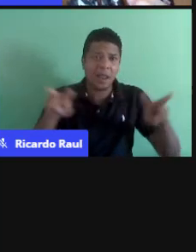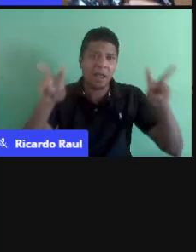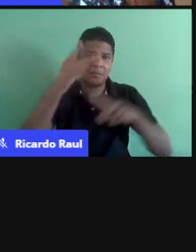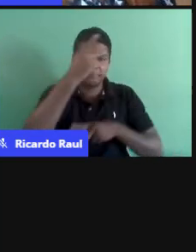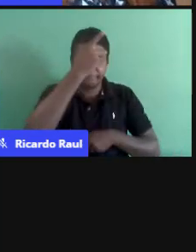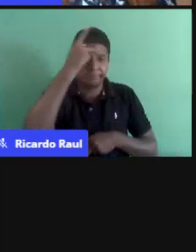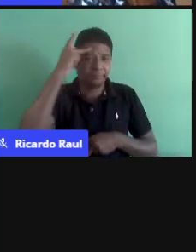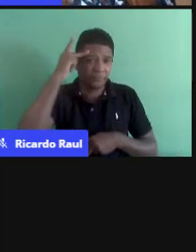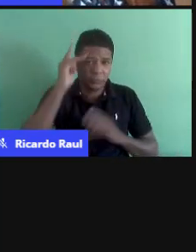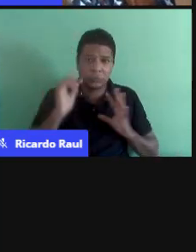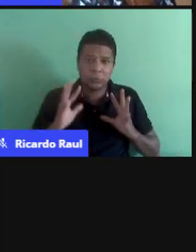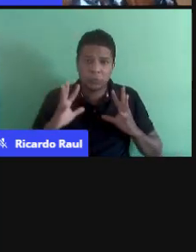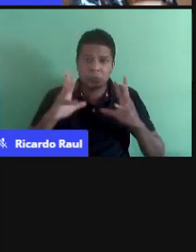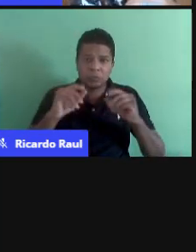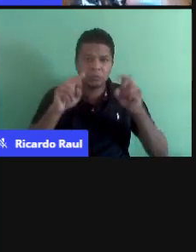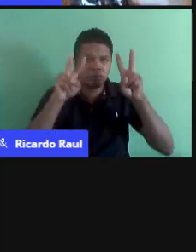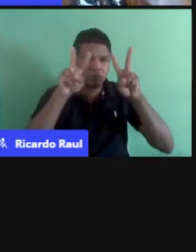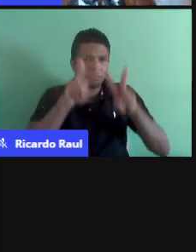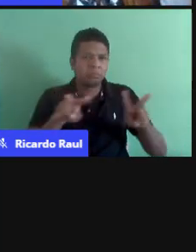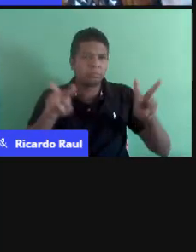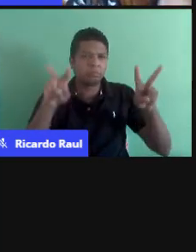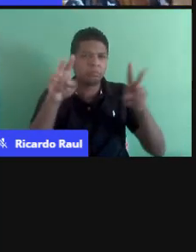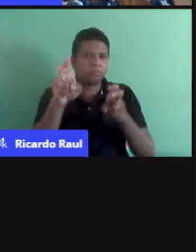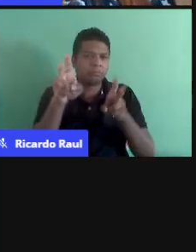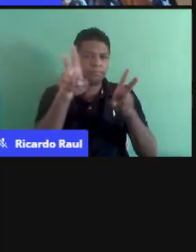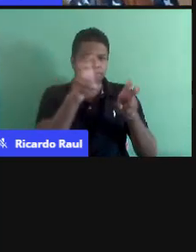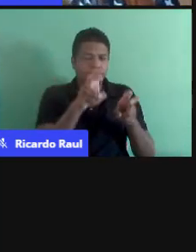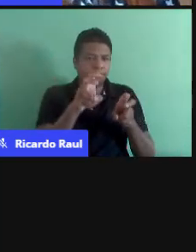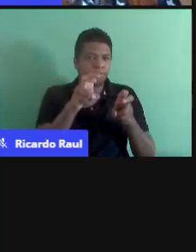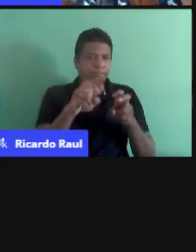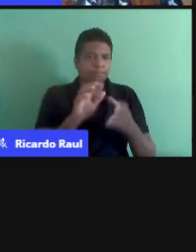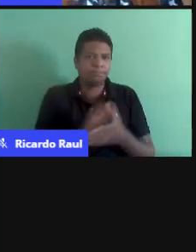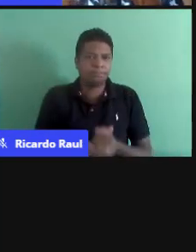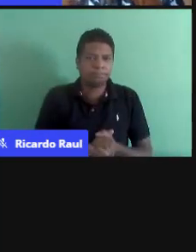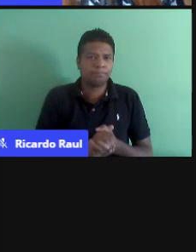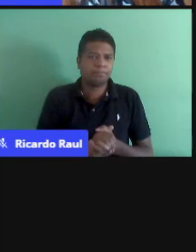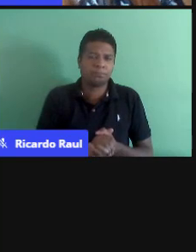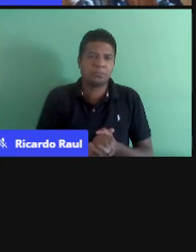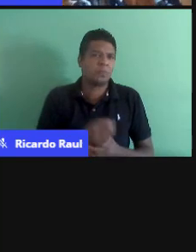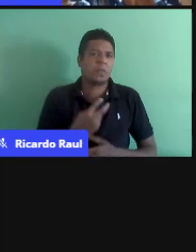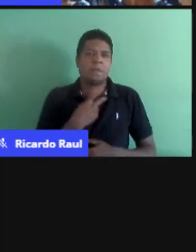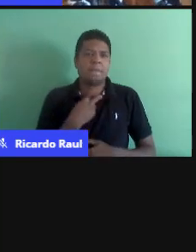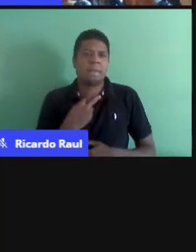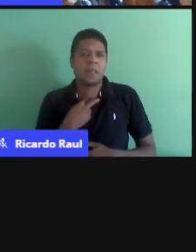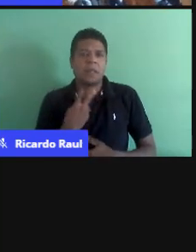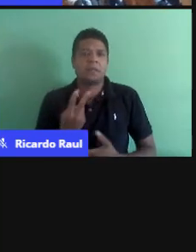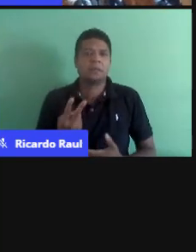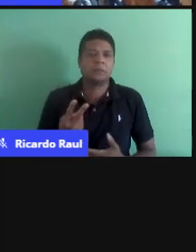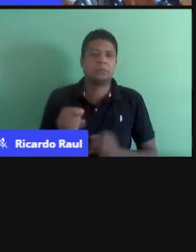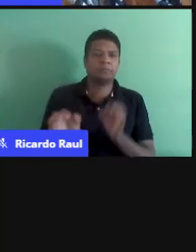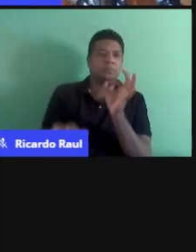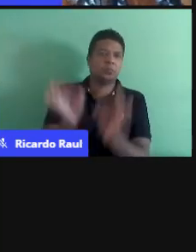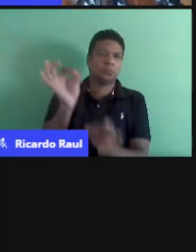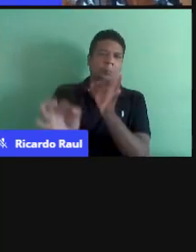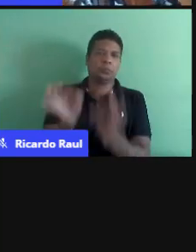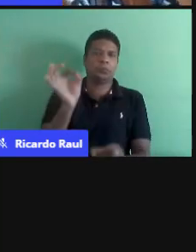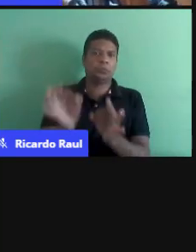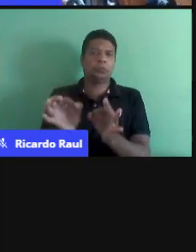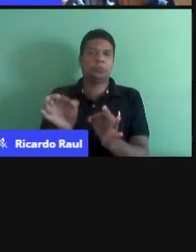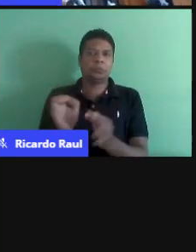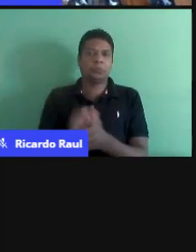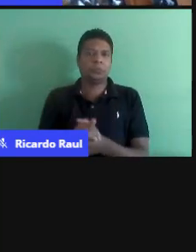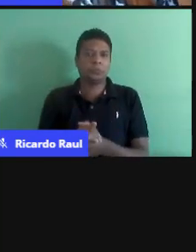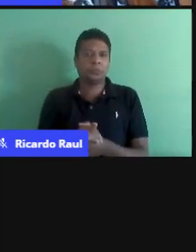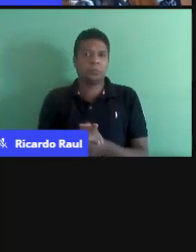né? Tudo está no olhar, a maneira como nós vemos. Então, nós não podemos fazer esse tipo de julgamento, nem valorizar